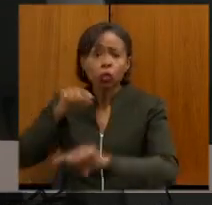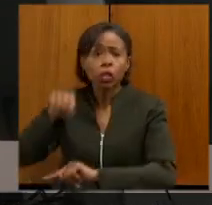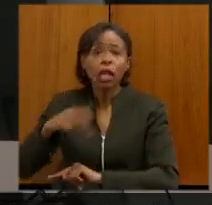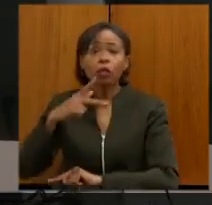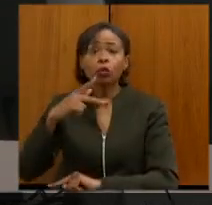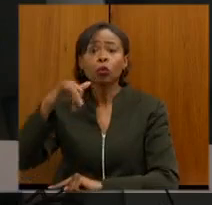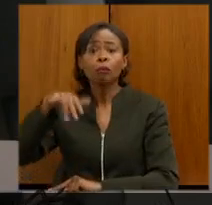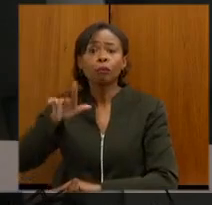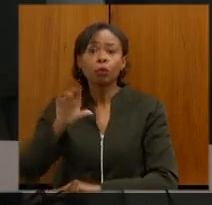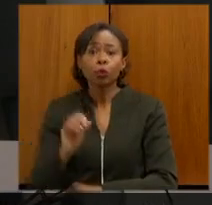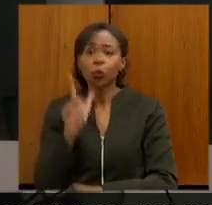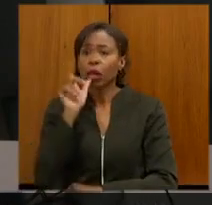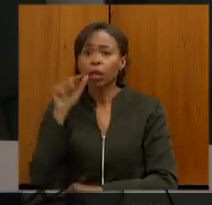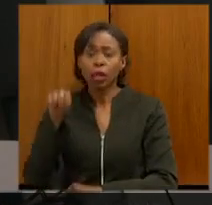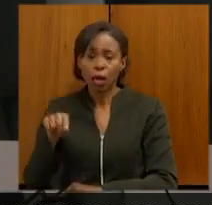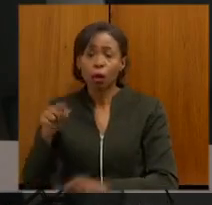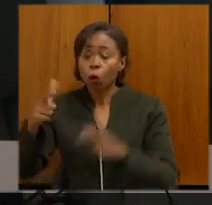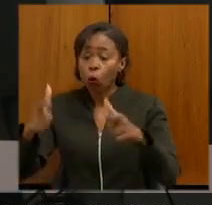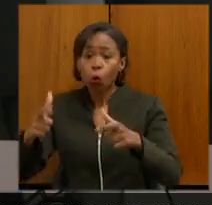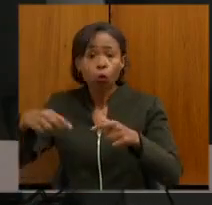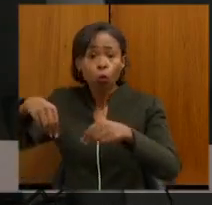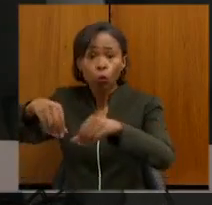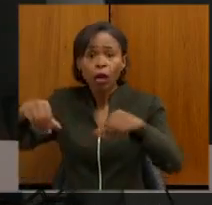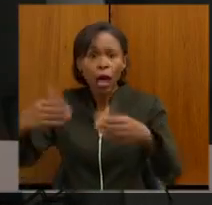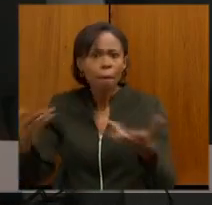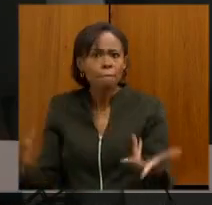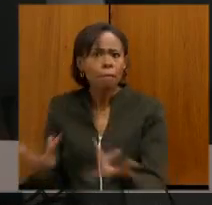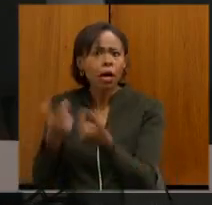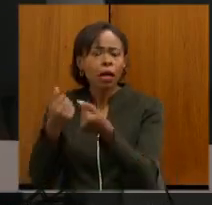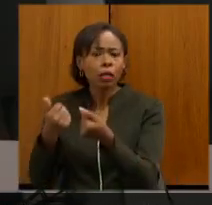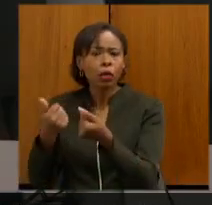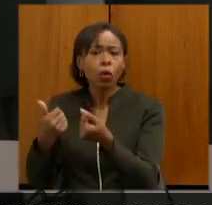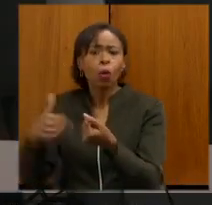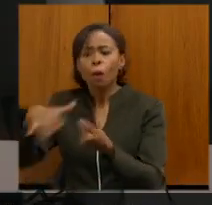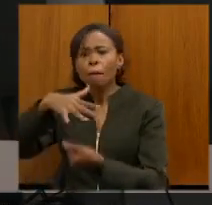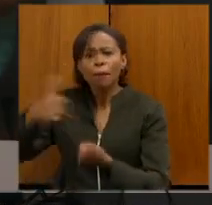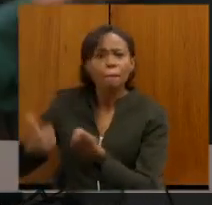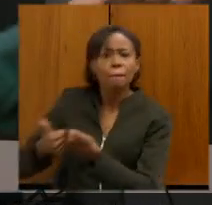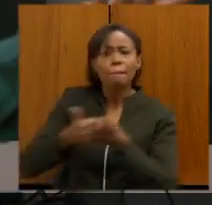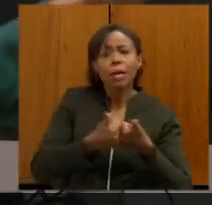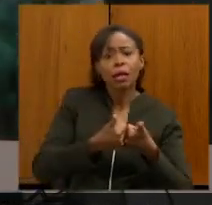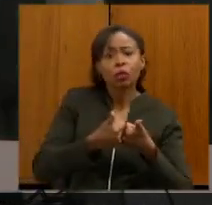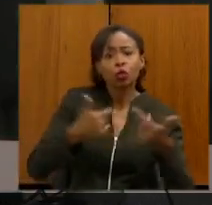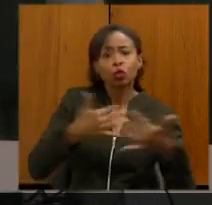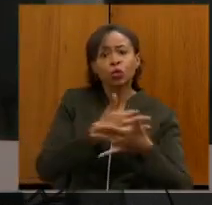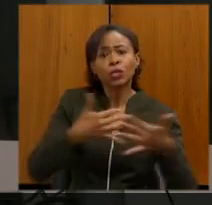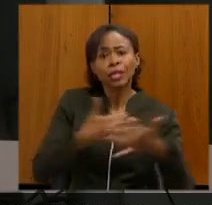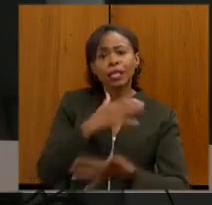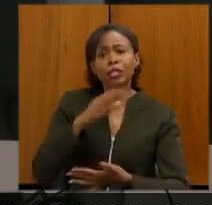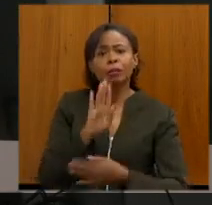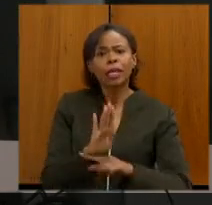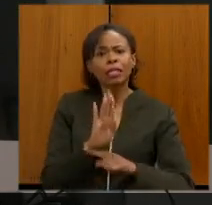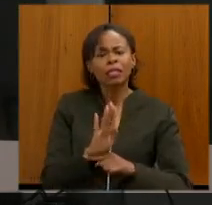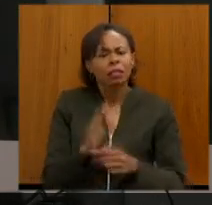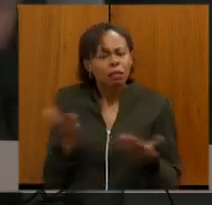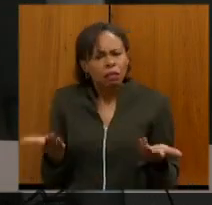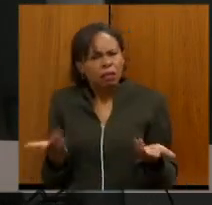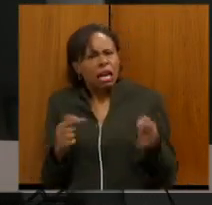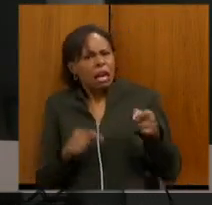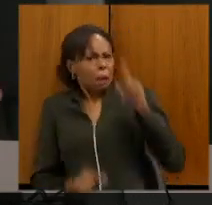Pingo d'Água que é um terreno maravilhoso no bairro próximo do centro de Betim então não entendo esse mandante